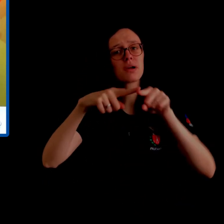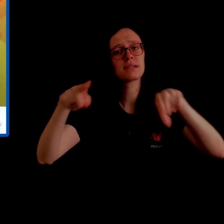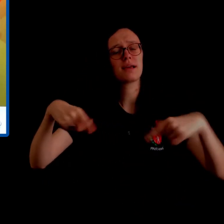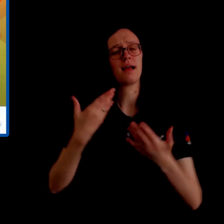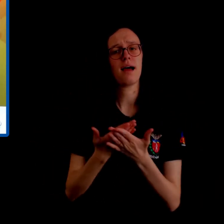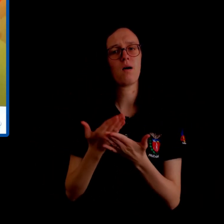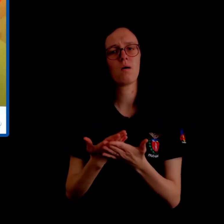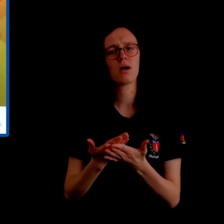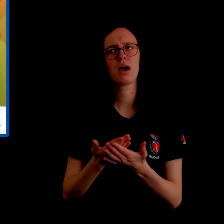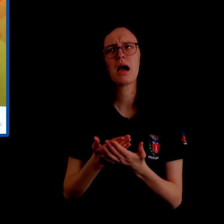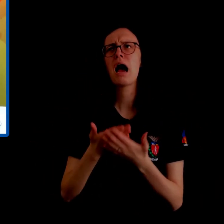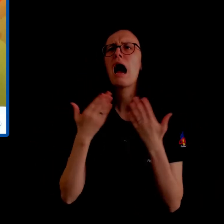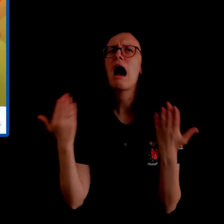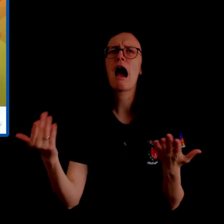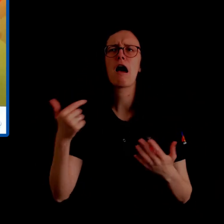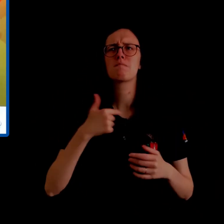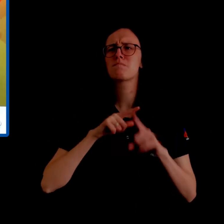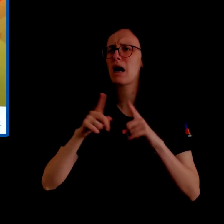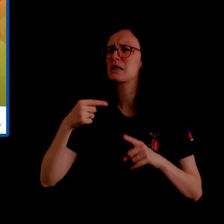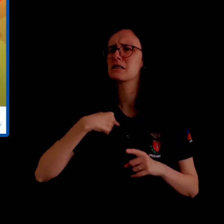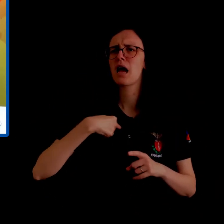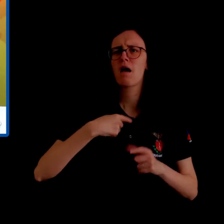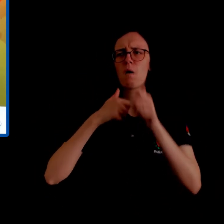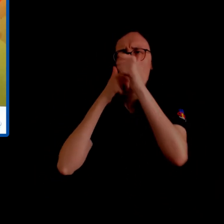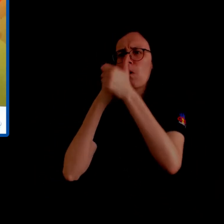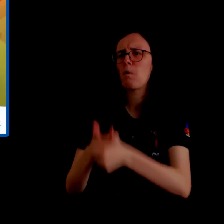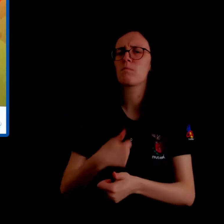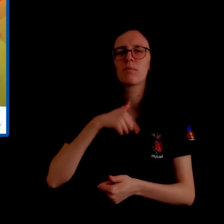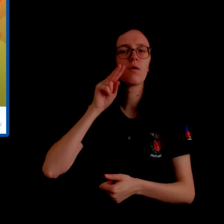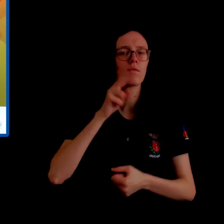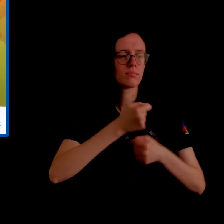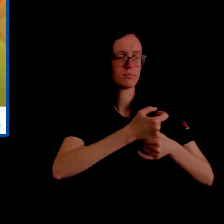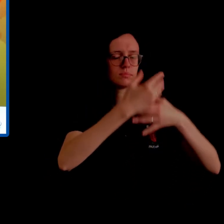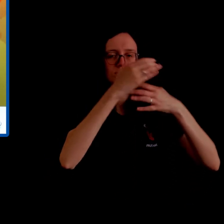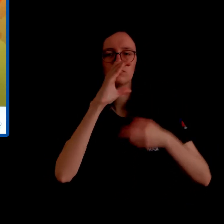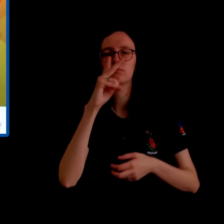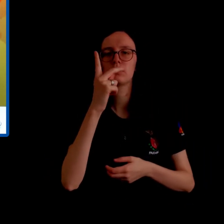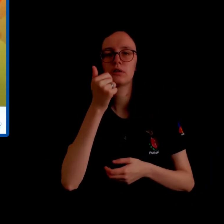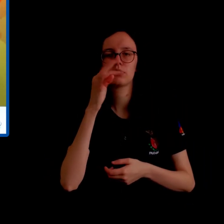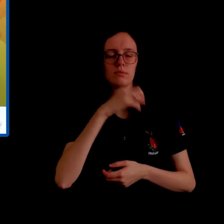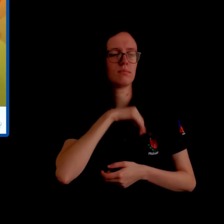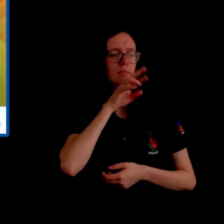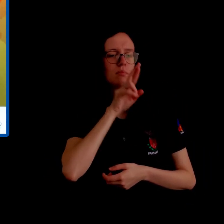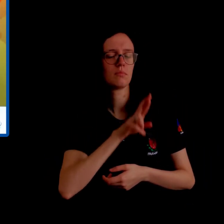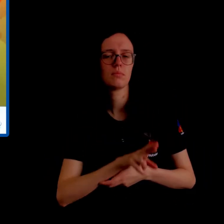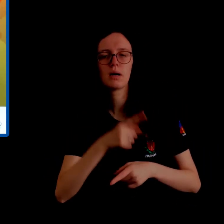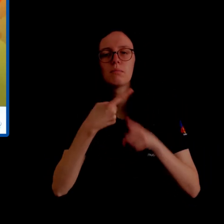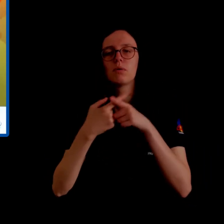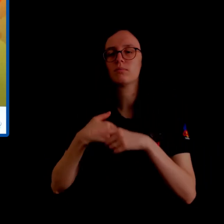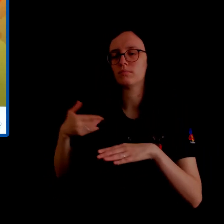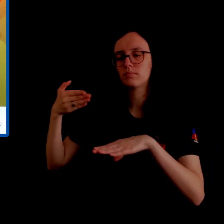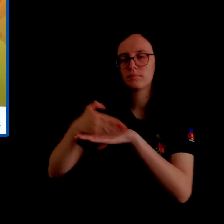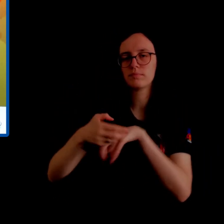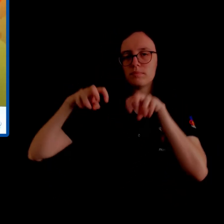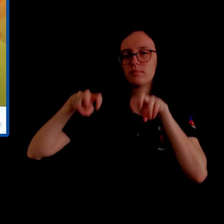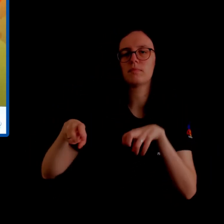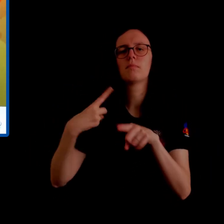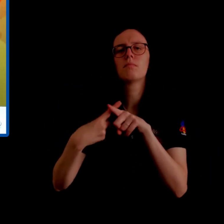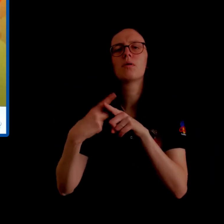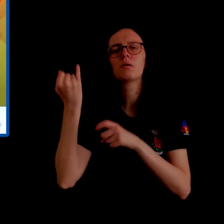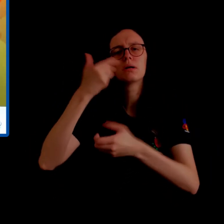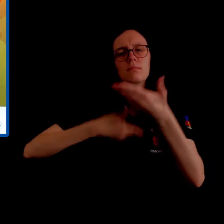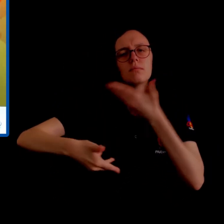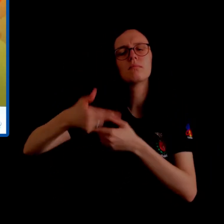possibilidade. Mas eu estou vendo, estou acompanhando o chat, estou respondendo algumas coisas. Por que eu vim aqui, a gente está fazendo essa